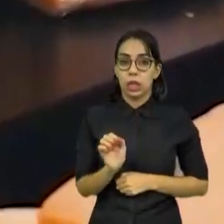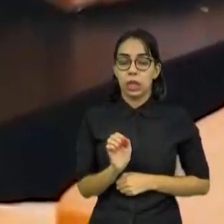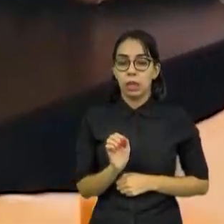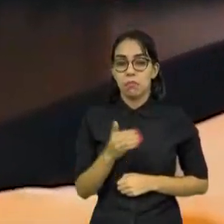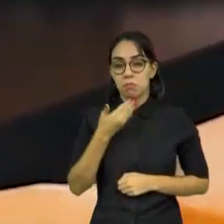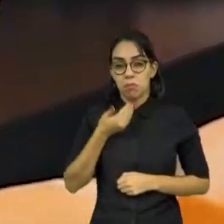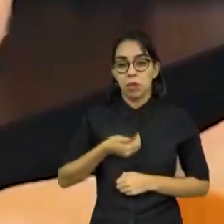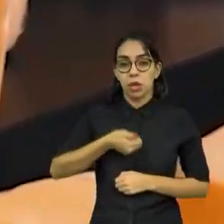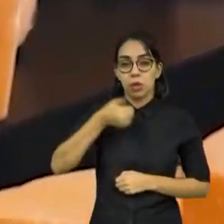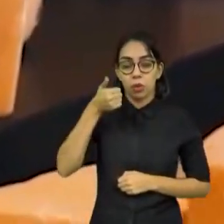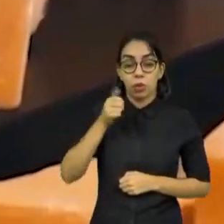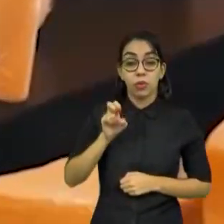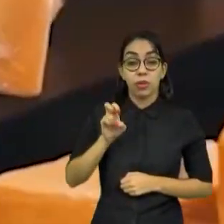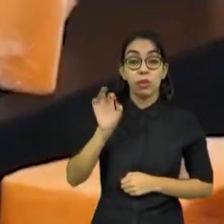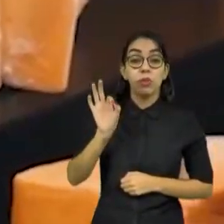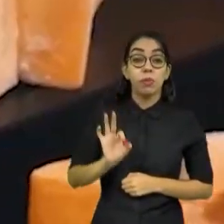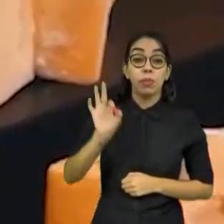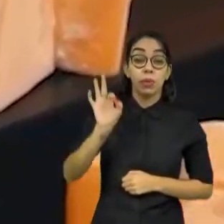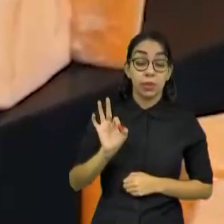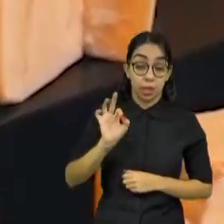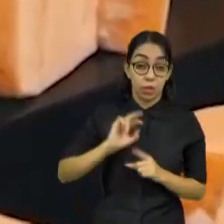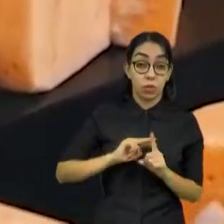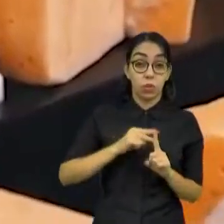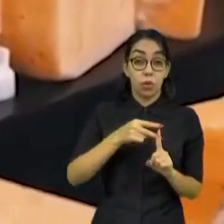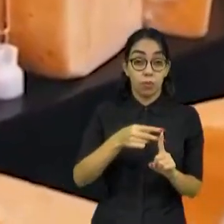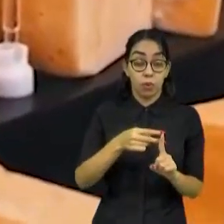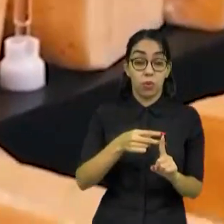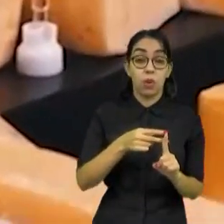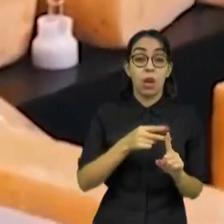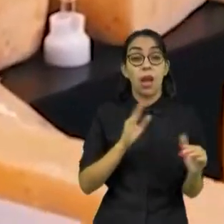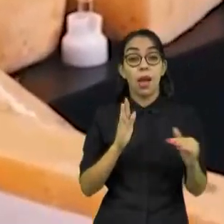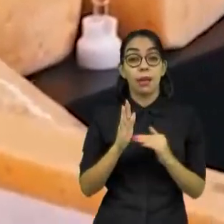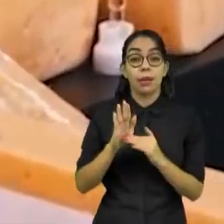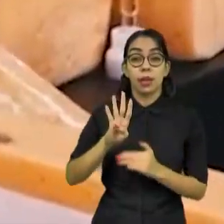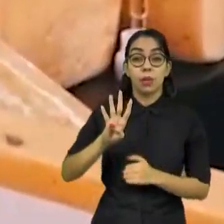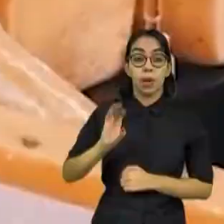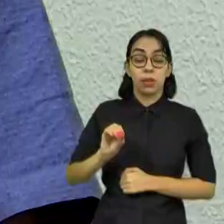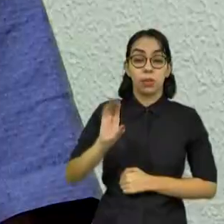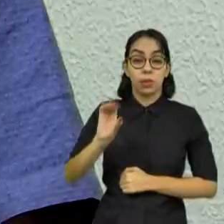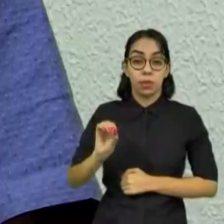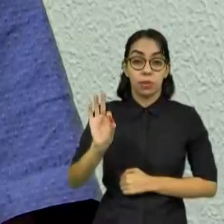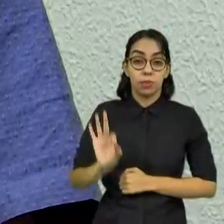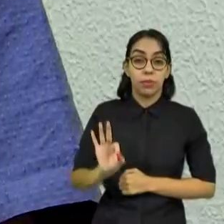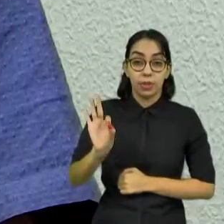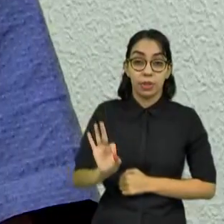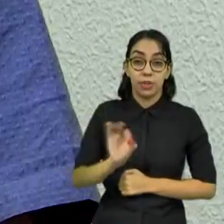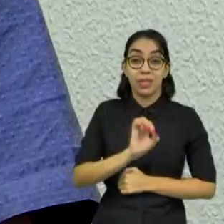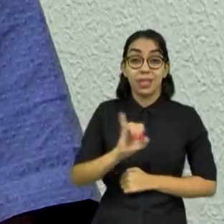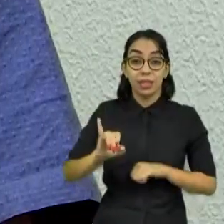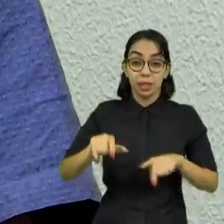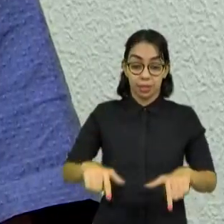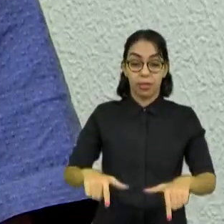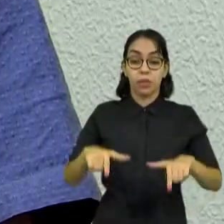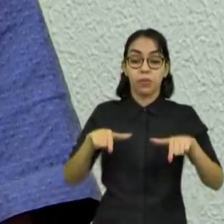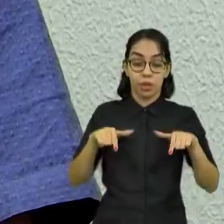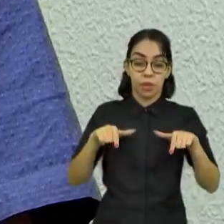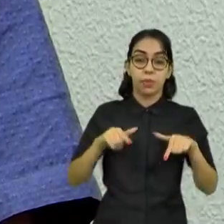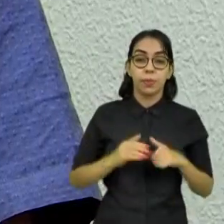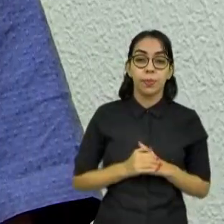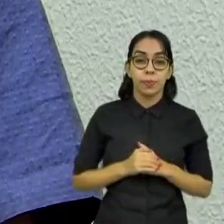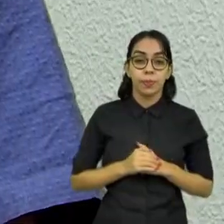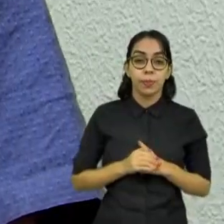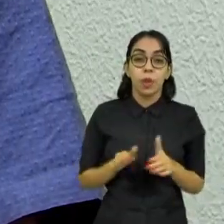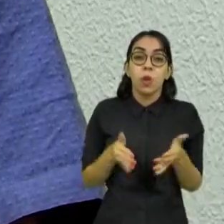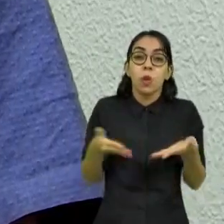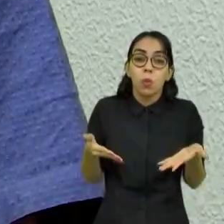entre 5% a 400% após a concessão do registro. Quando você faz a indicação geográfica, você